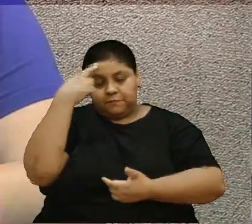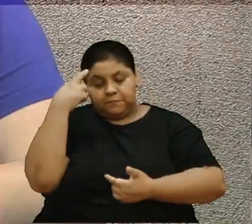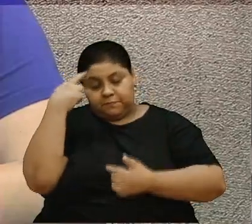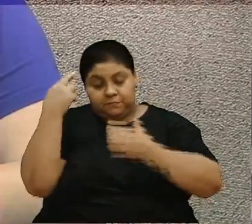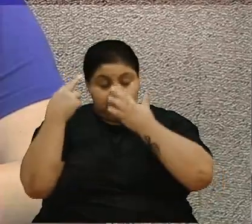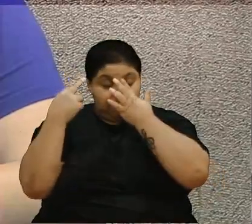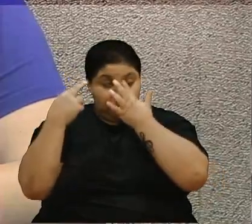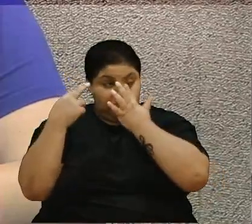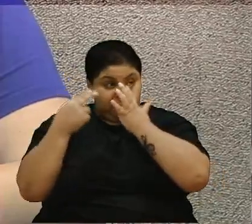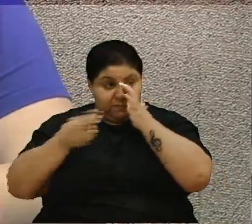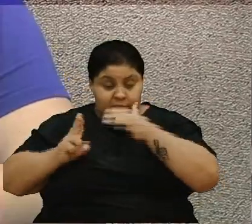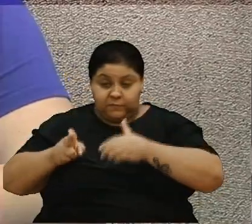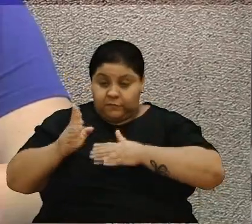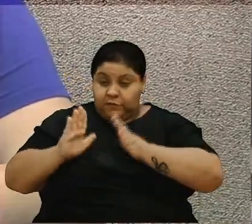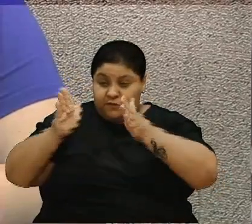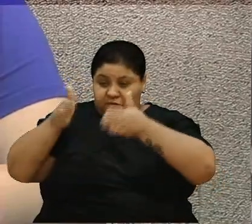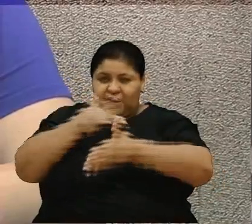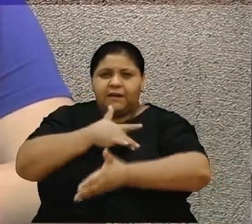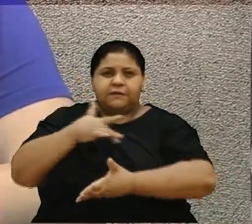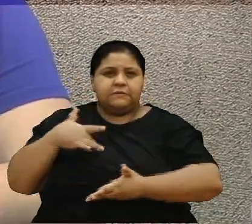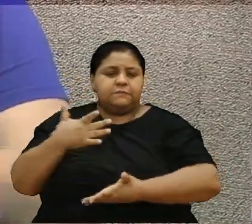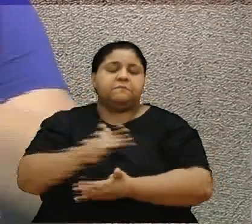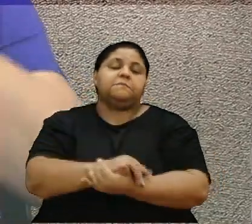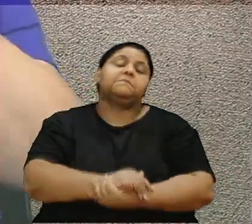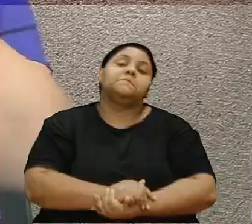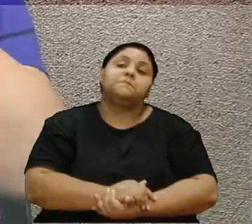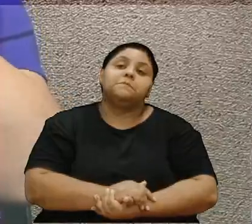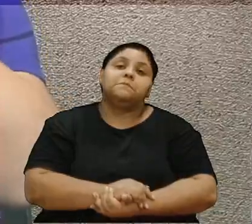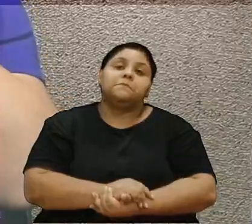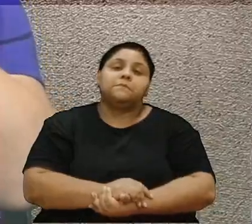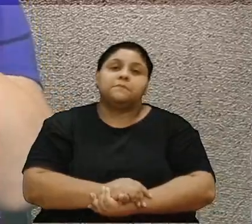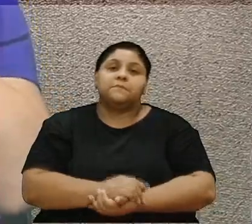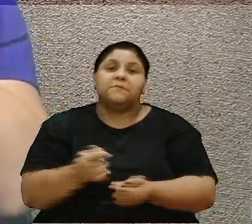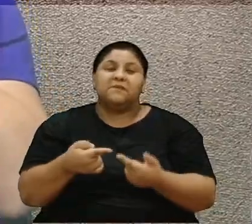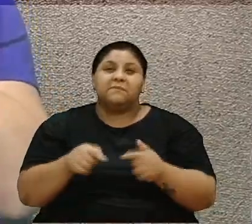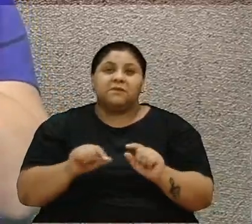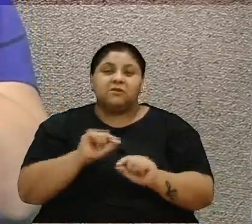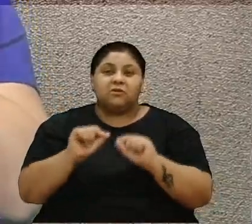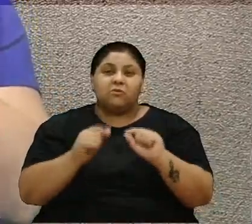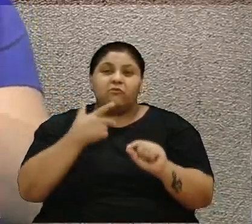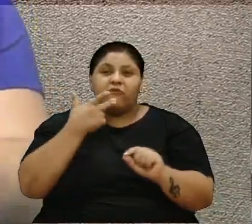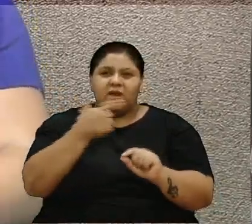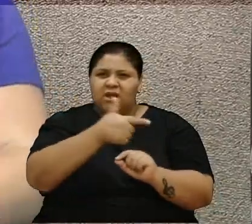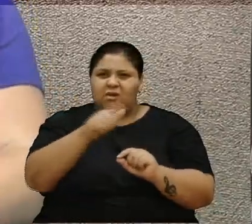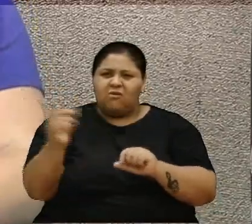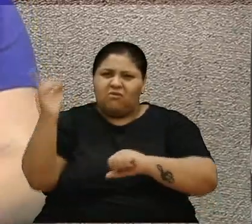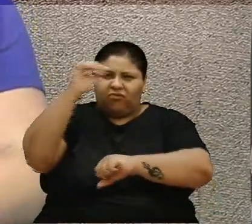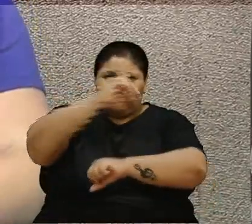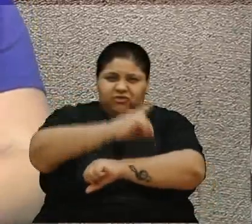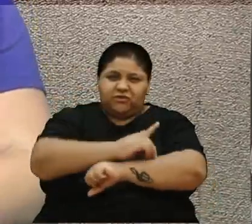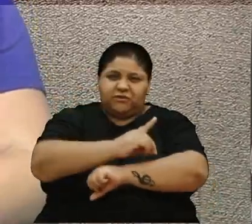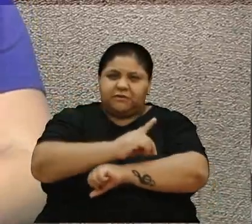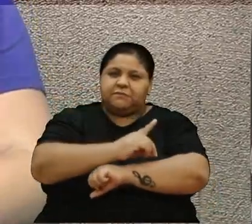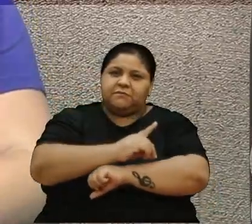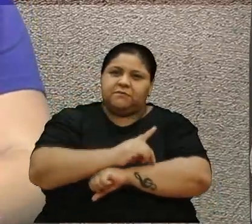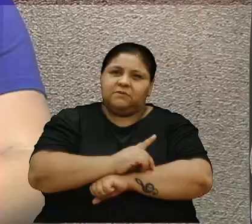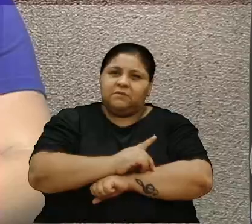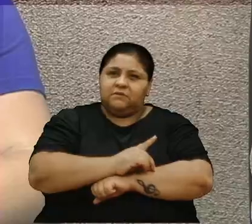sempre empenhado nessa questão da saúde. Mas a gente, como eu disse o outro dia para o vereador Frisso, a